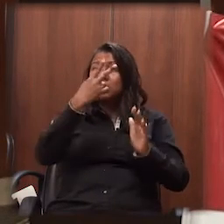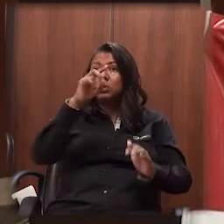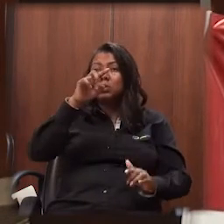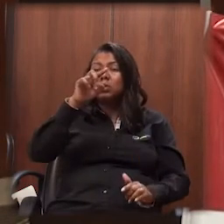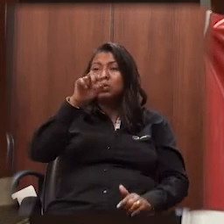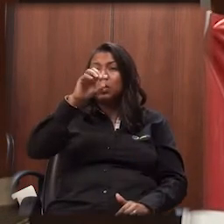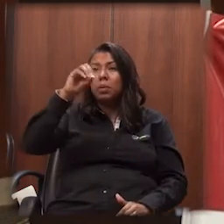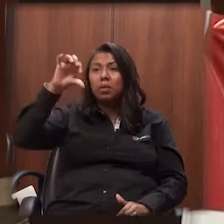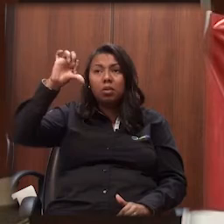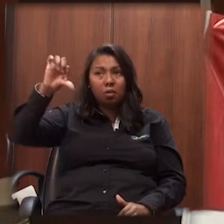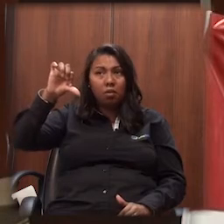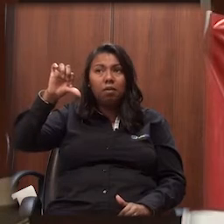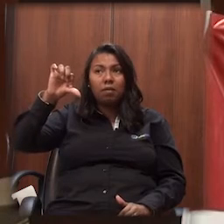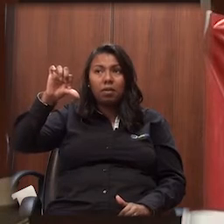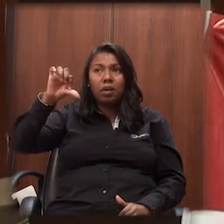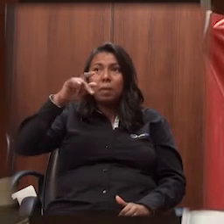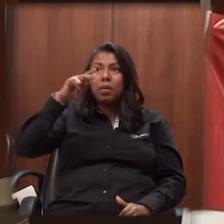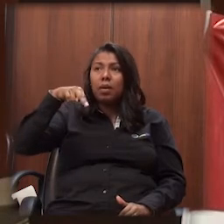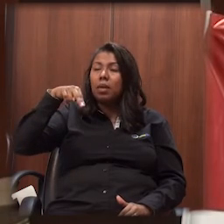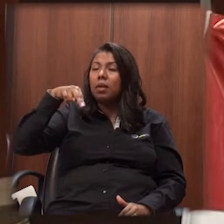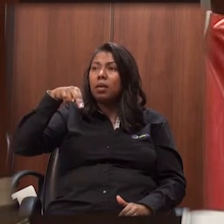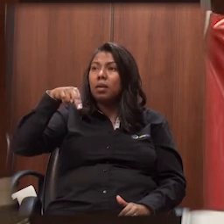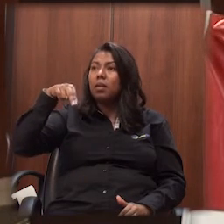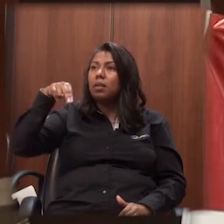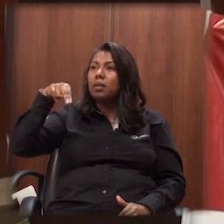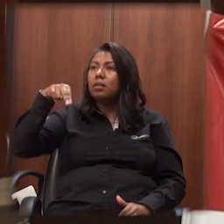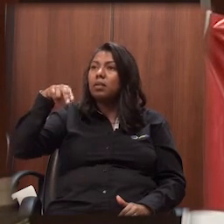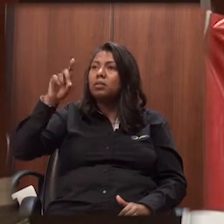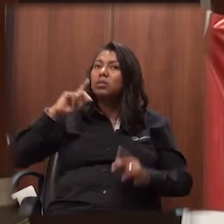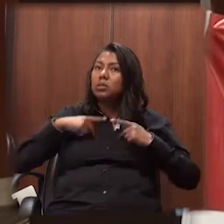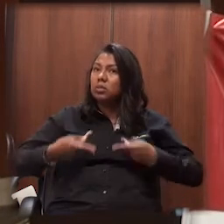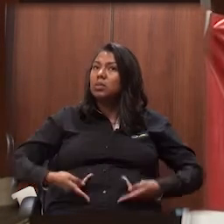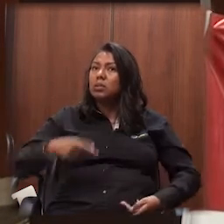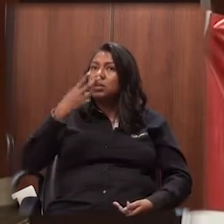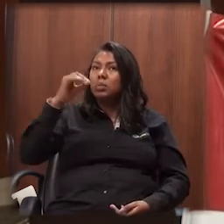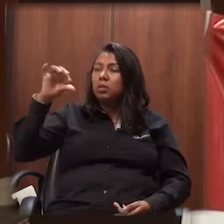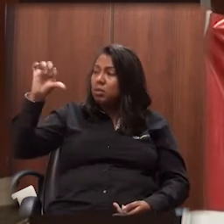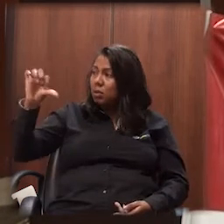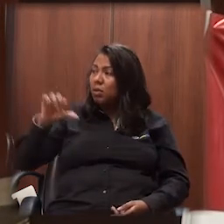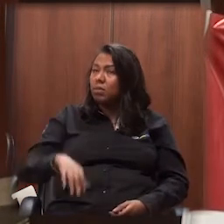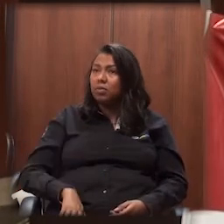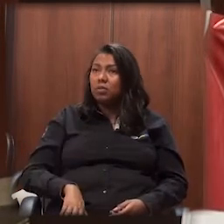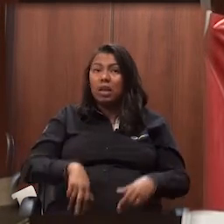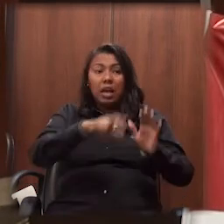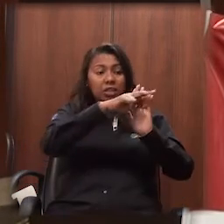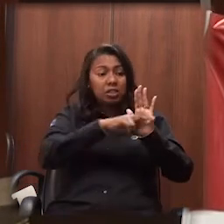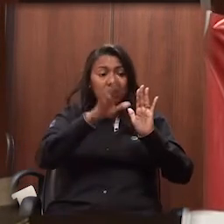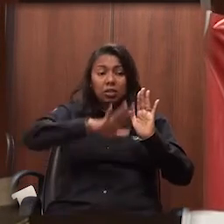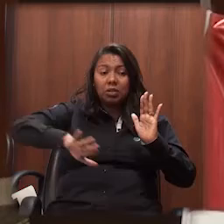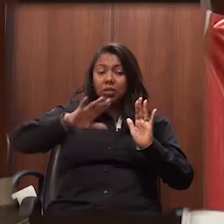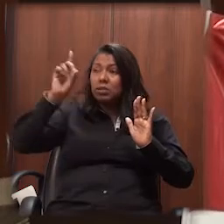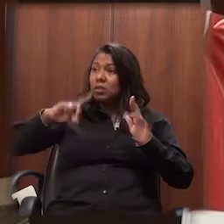2009, Nacional de Direitos Humanos, é de 2009. As Diretrizes Nacionais para a Educação e Direitos Humanos são